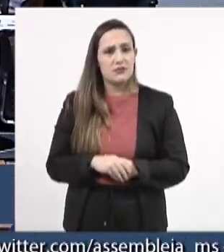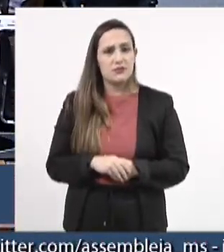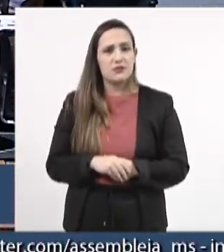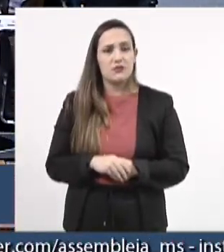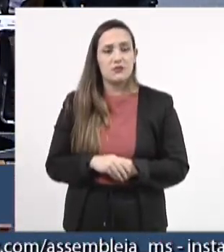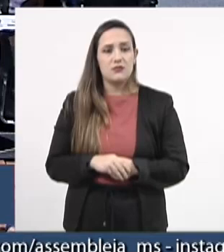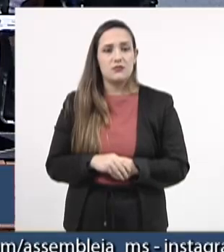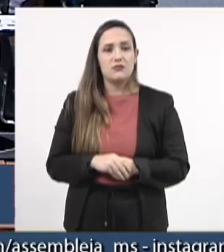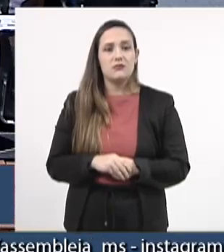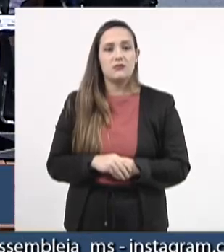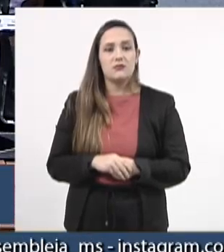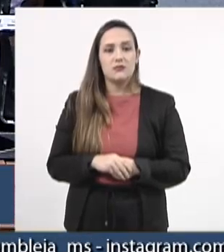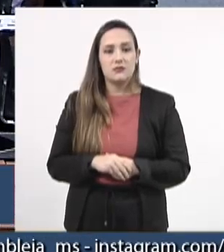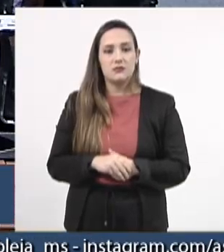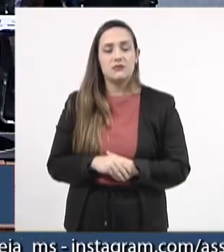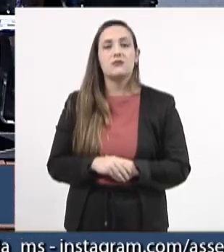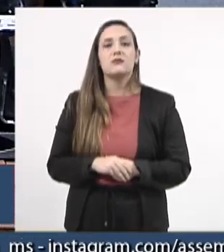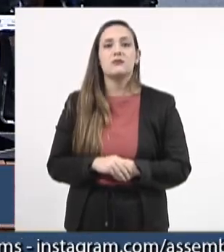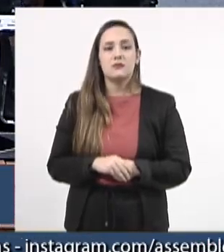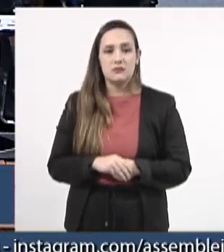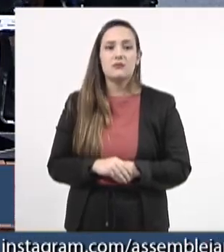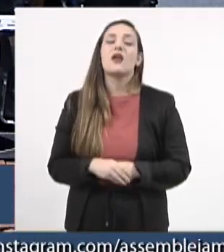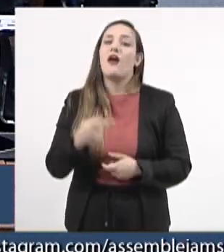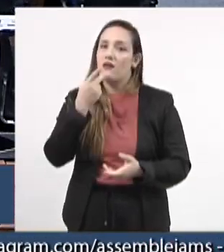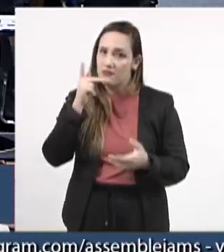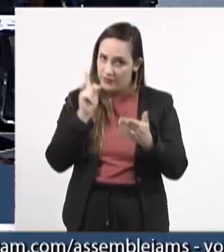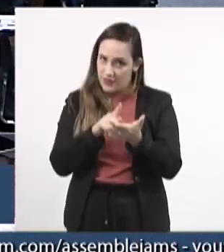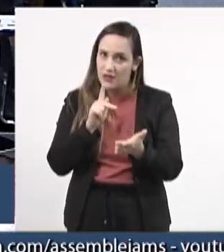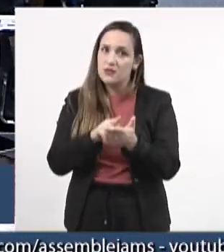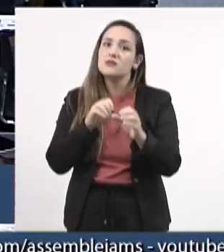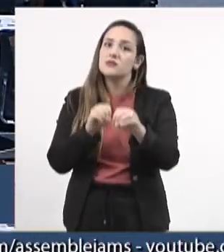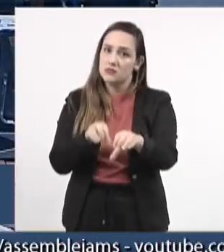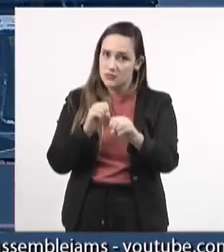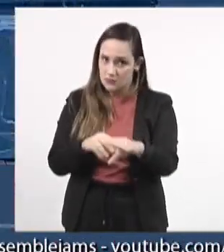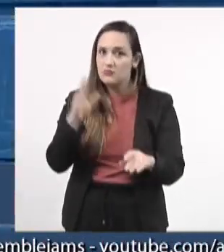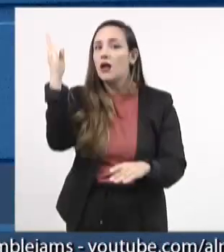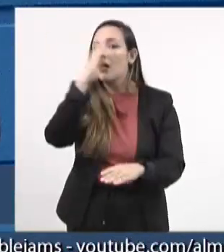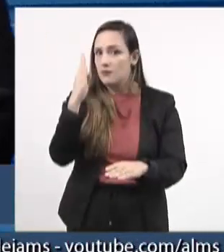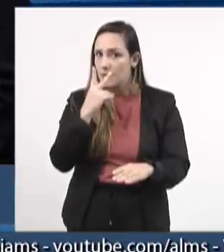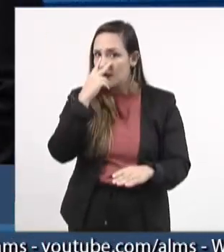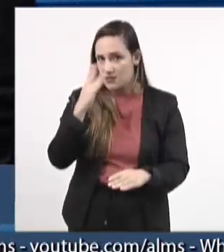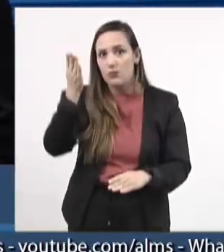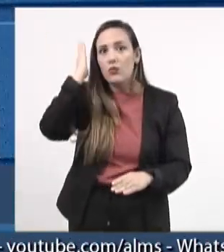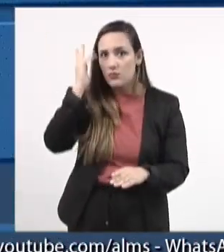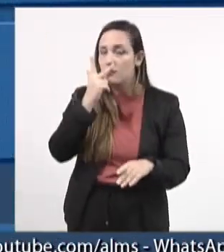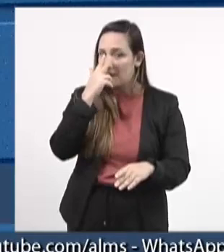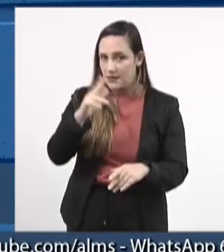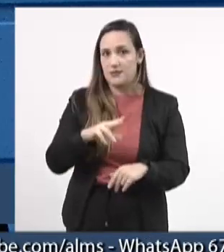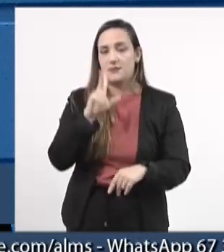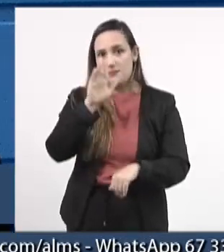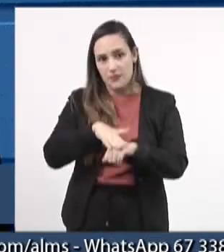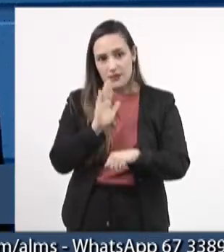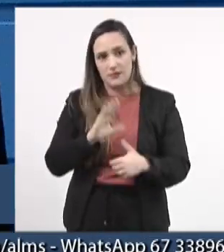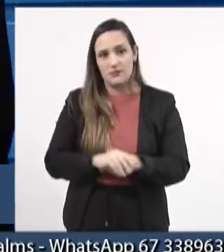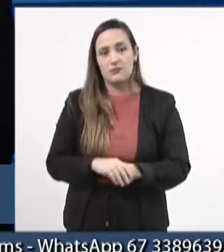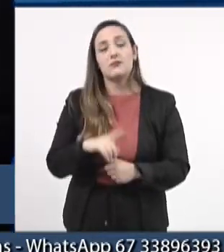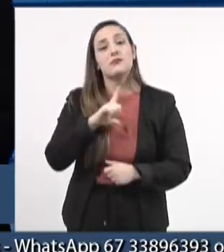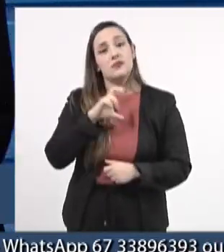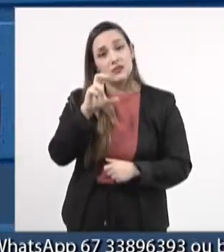que o ensino brasileiro emburrece as pessoas. Nós temos hoje 50%